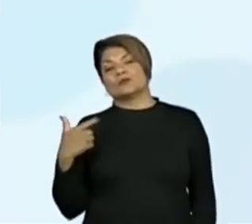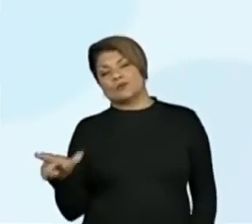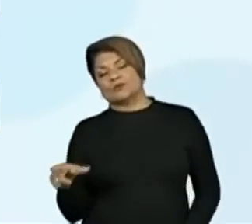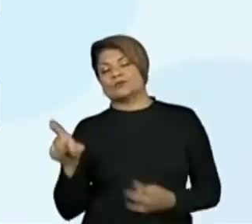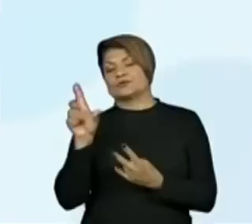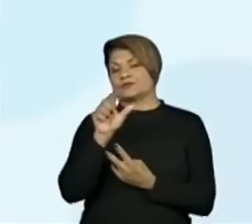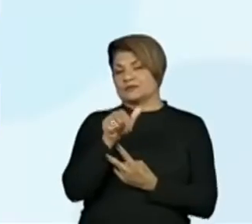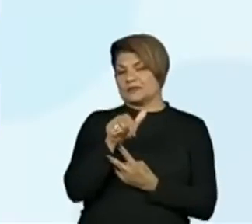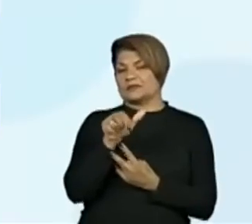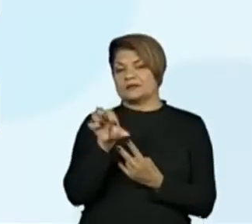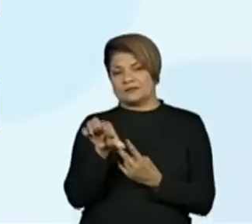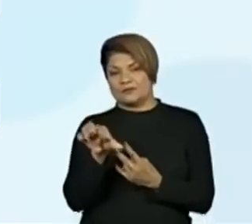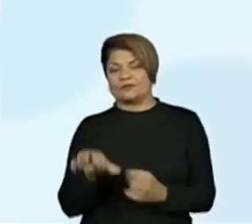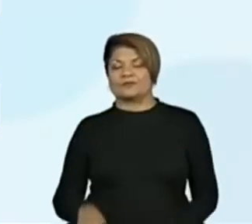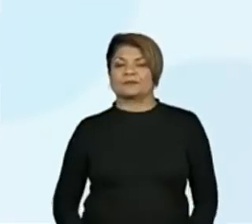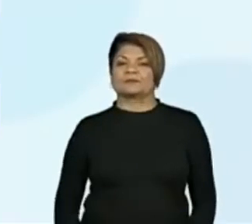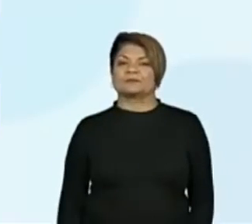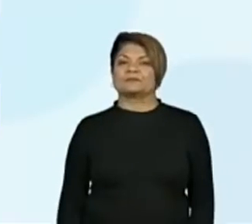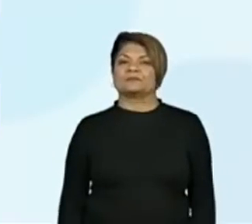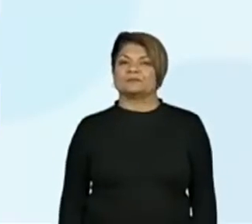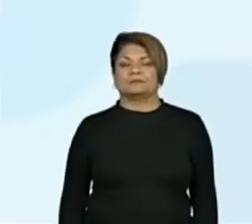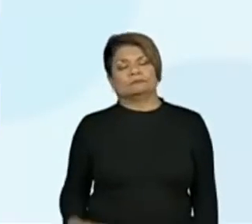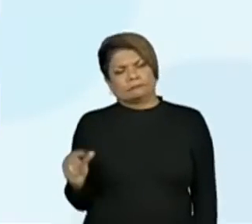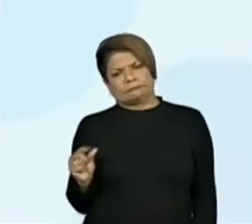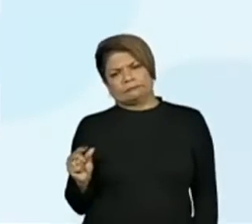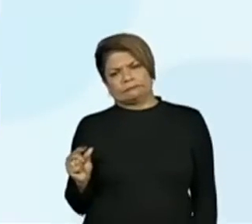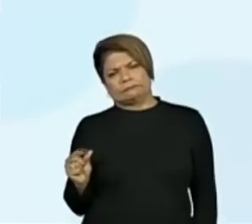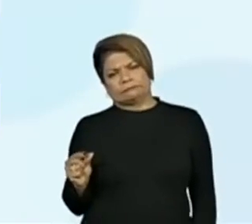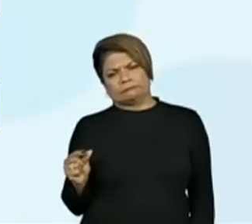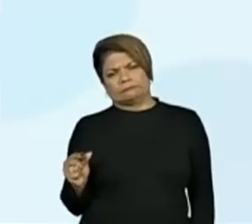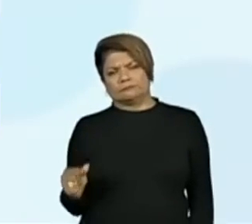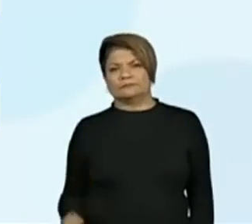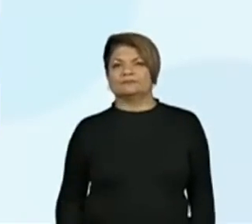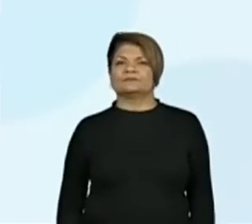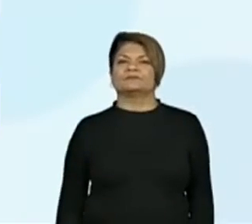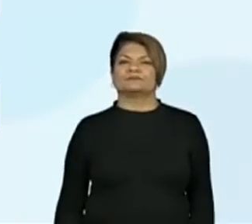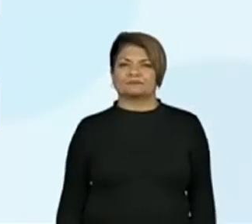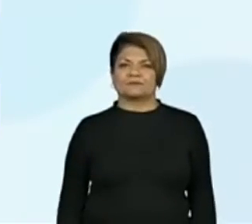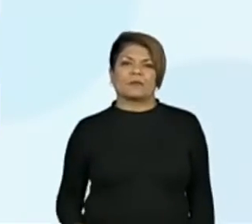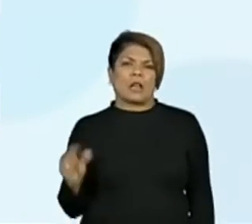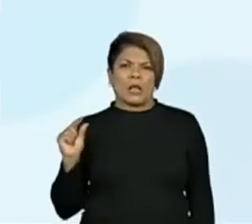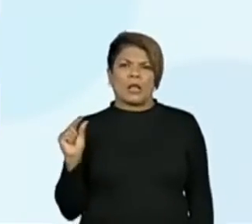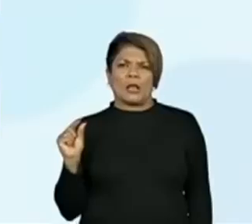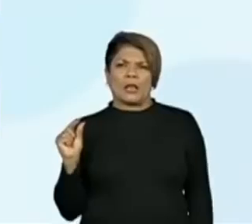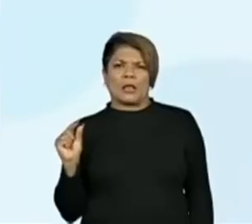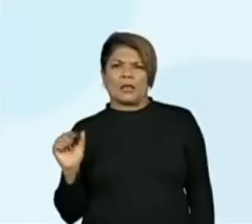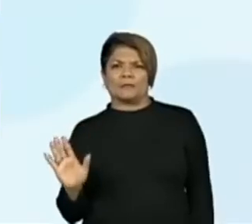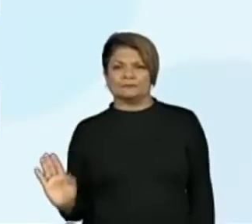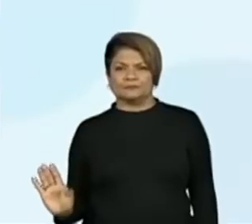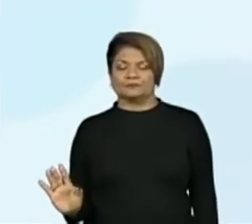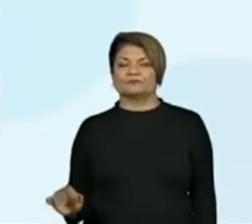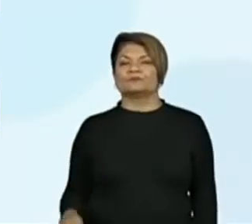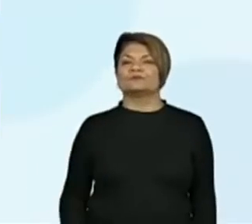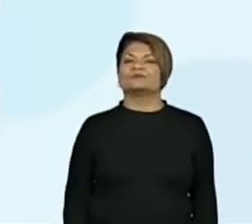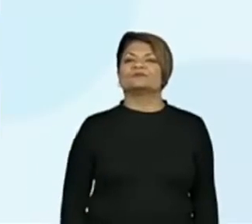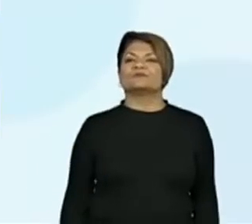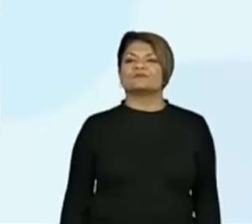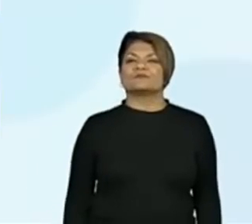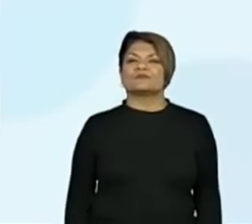algarismos, 79. Ele é o menor. Certo? Que é o menor. Então, eu vou colocar o menor primeiro, eu vou inverter o negócio